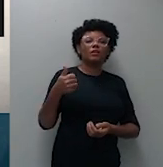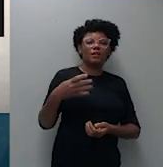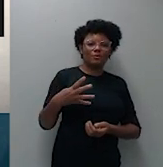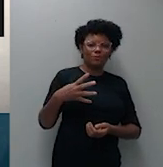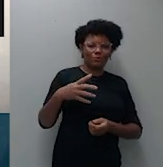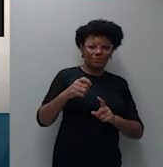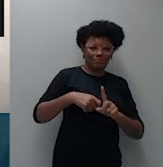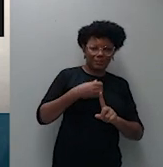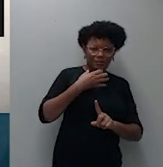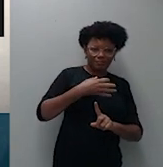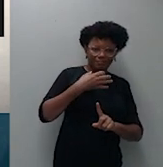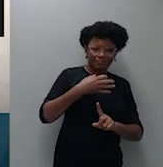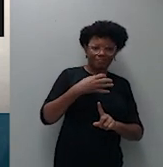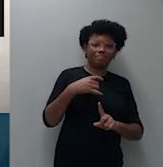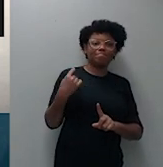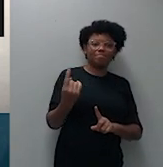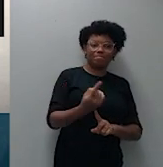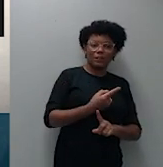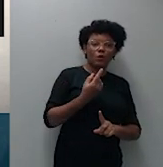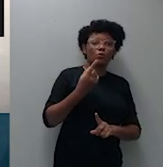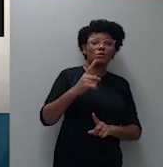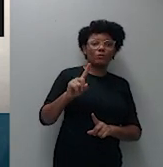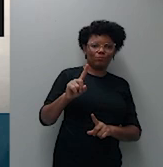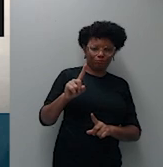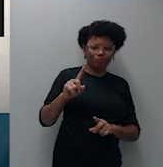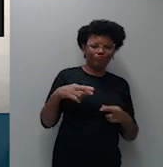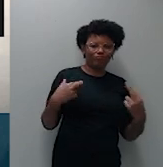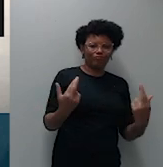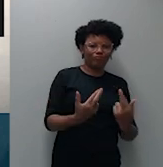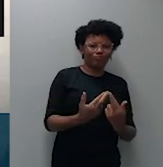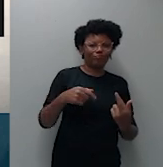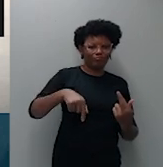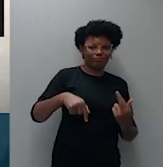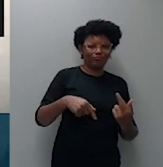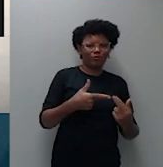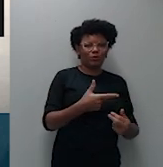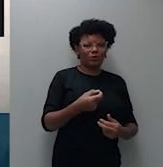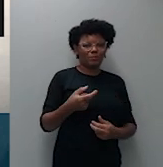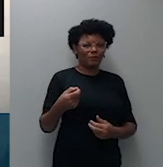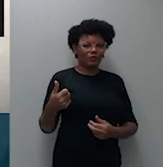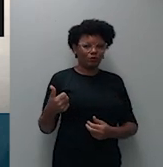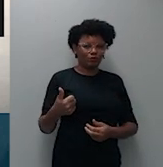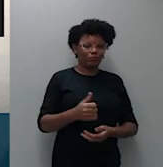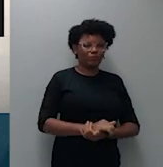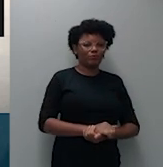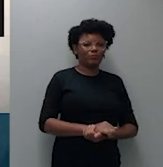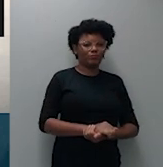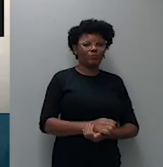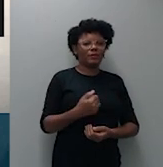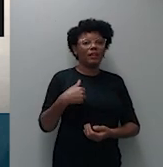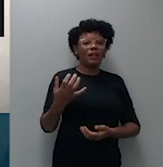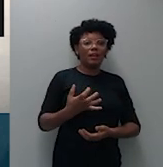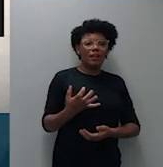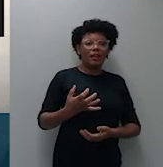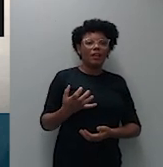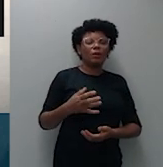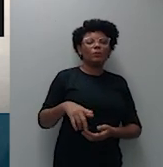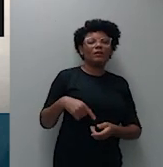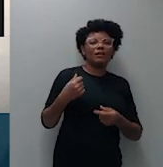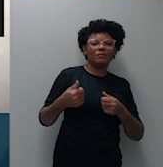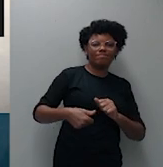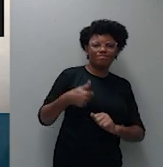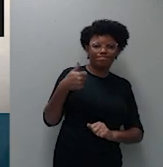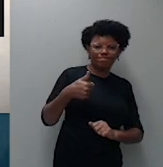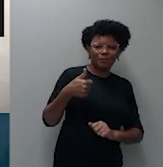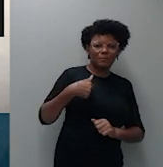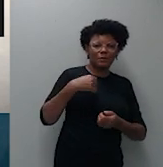dia 14 de dezembro a nossa última sessão do ano eu quero em primeiro